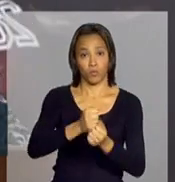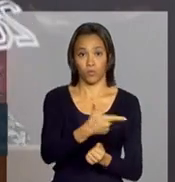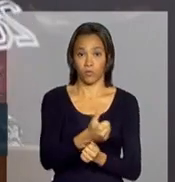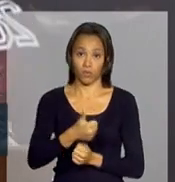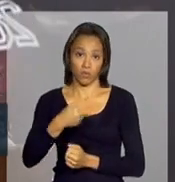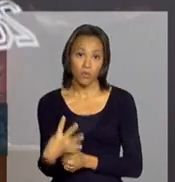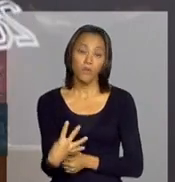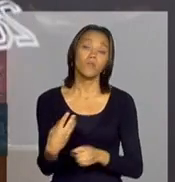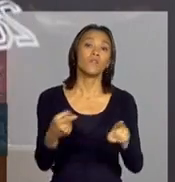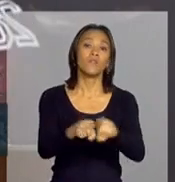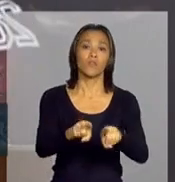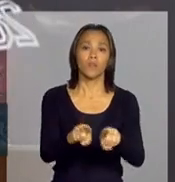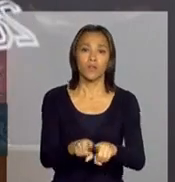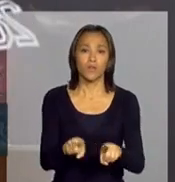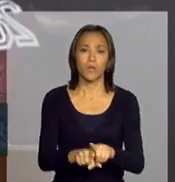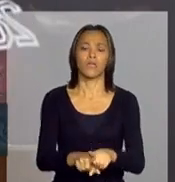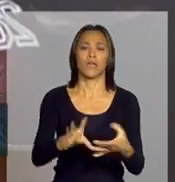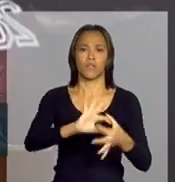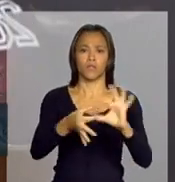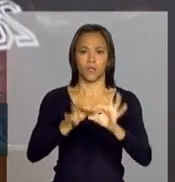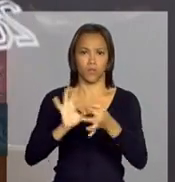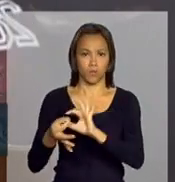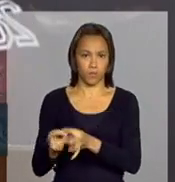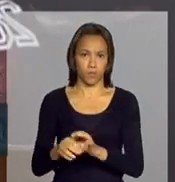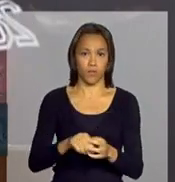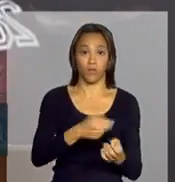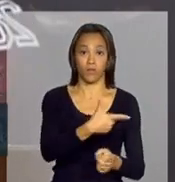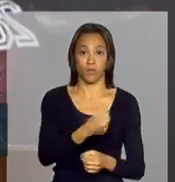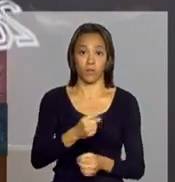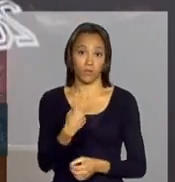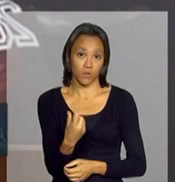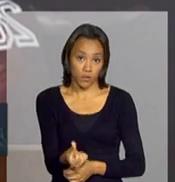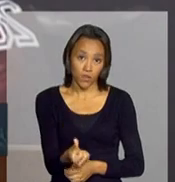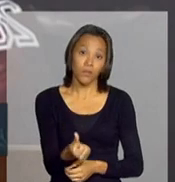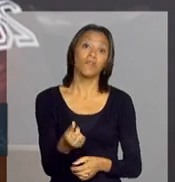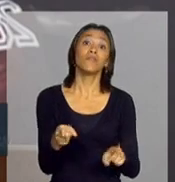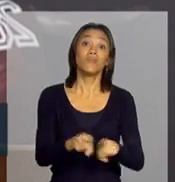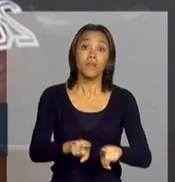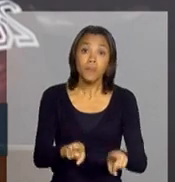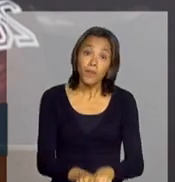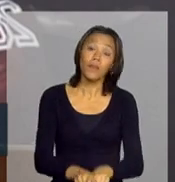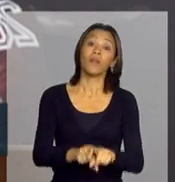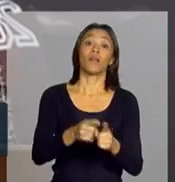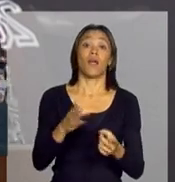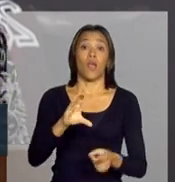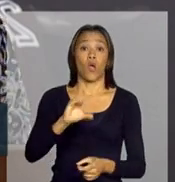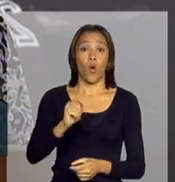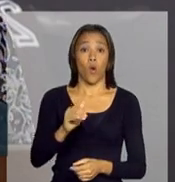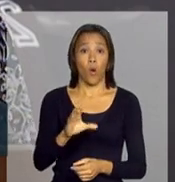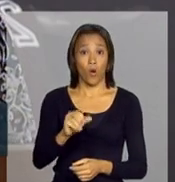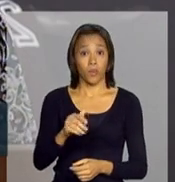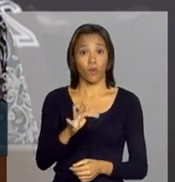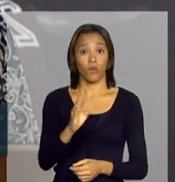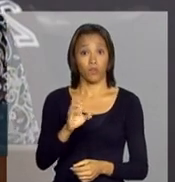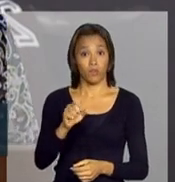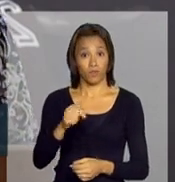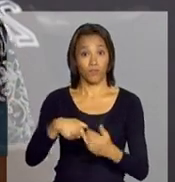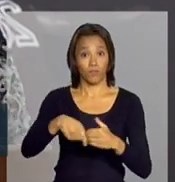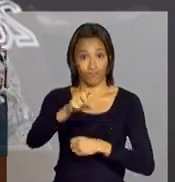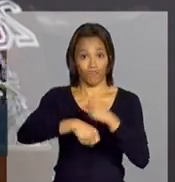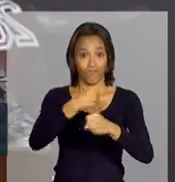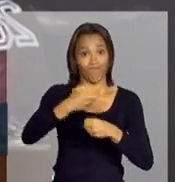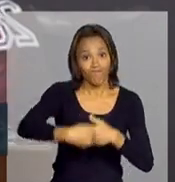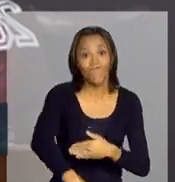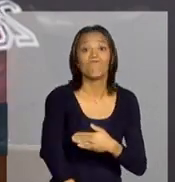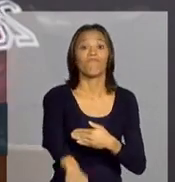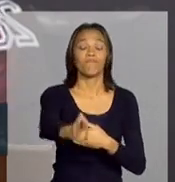e também as Olimpíadas de 16 bem como a Copa das Confederações o ano que vem